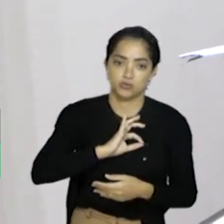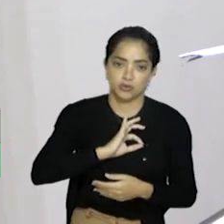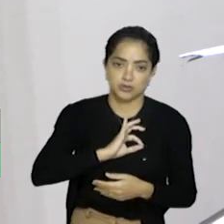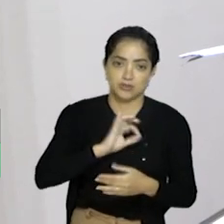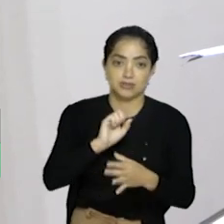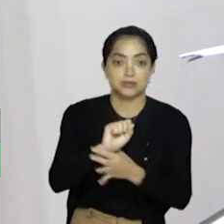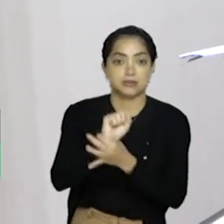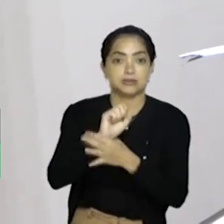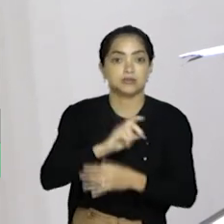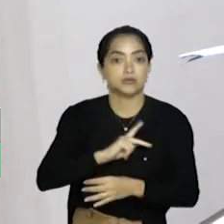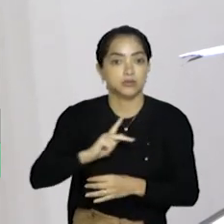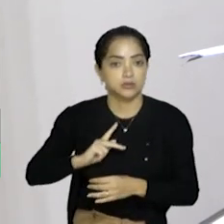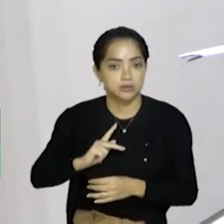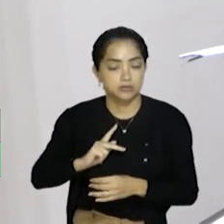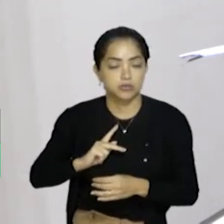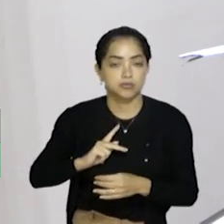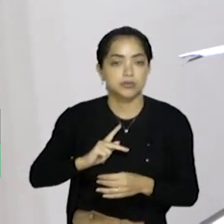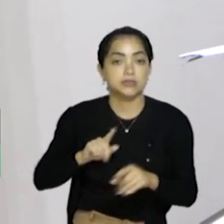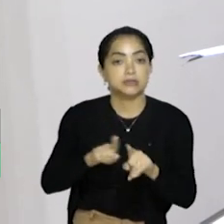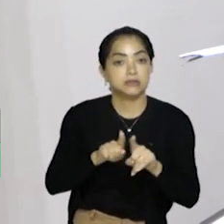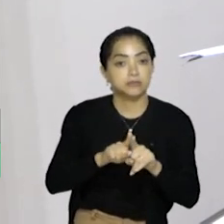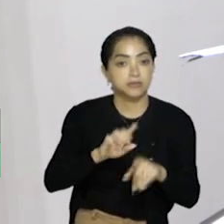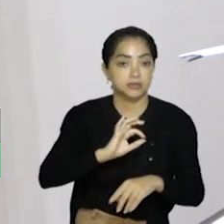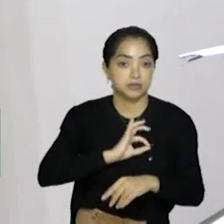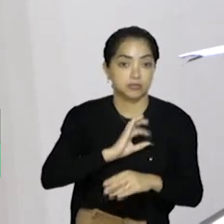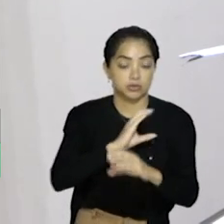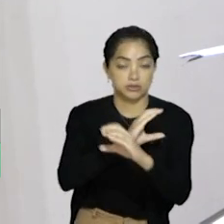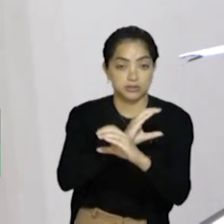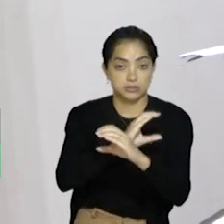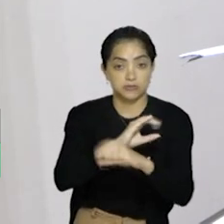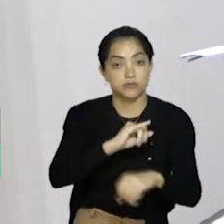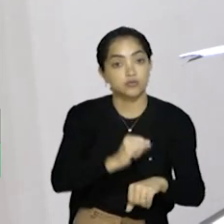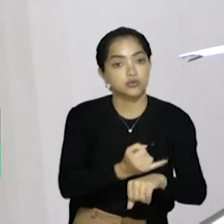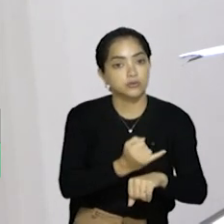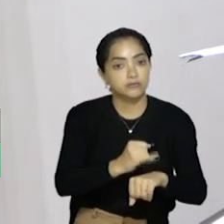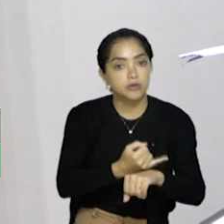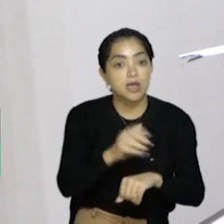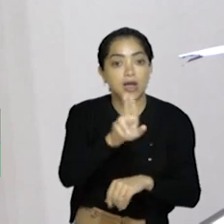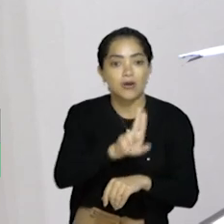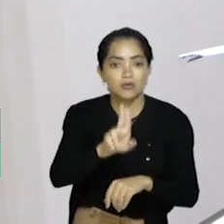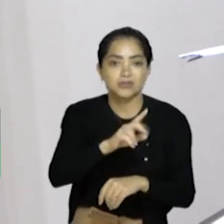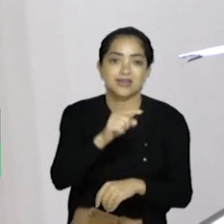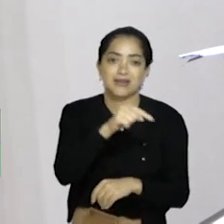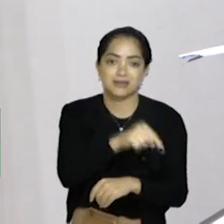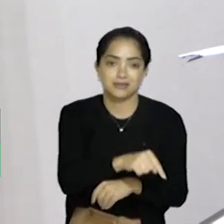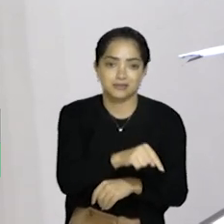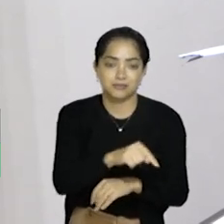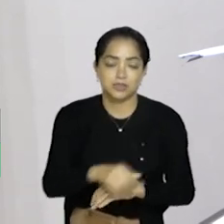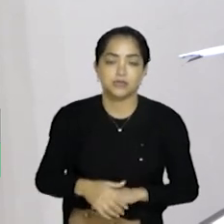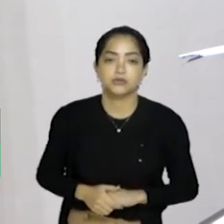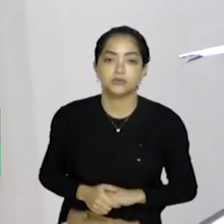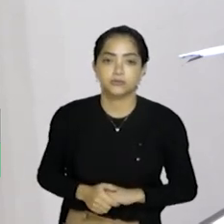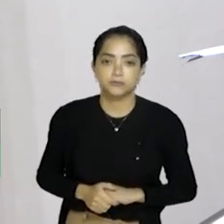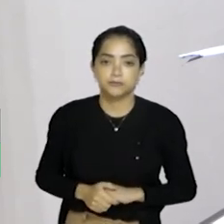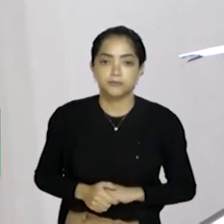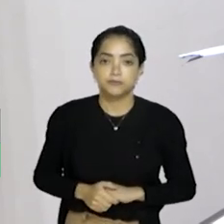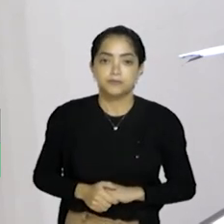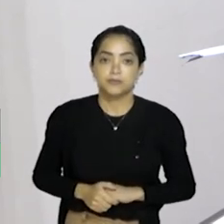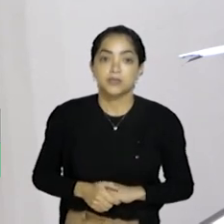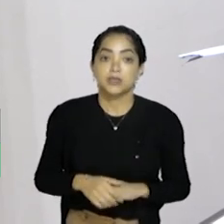da polícia civil de Joinville vir a utilizar o imóvel que